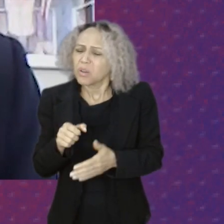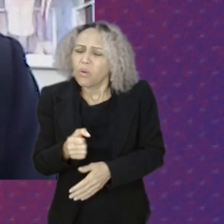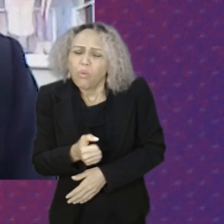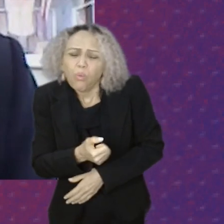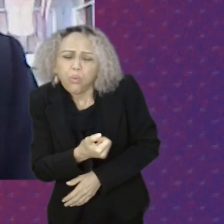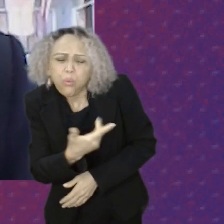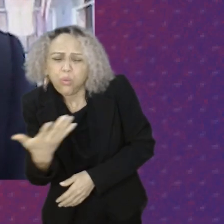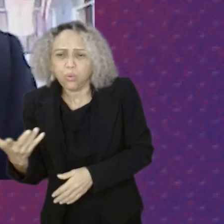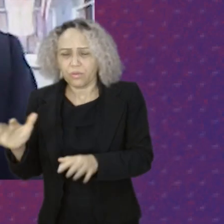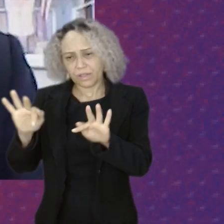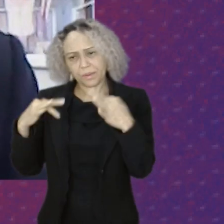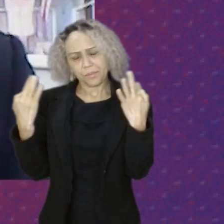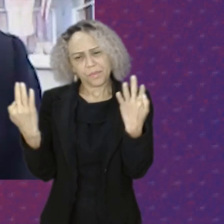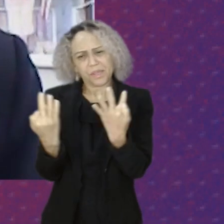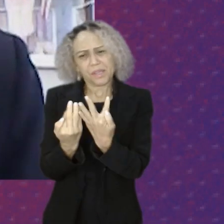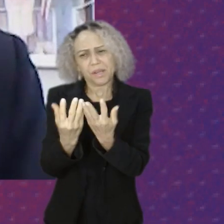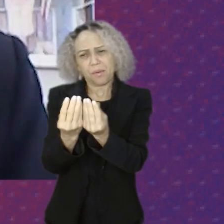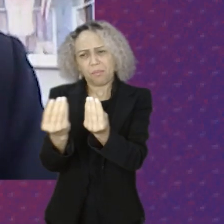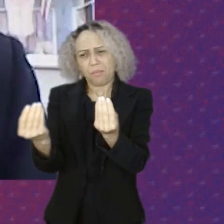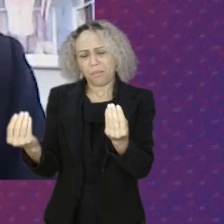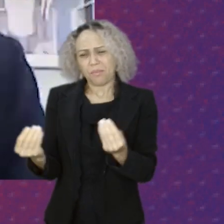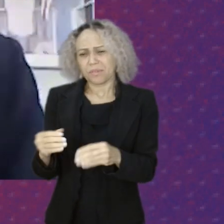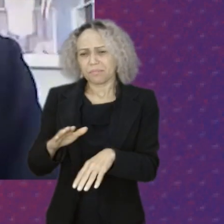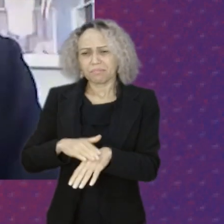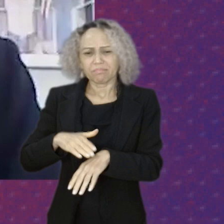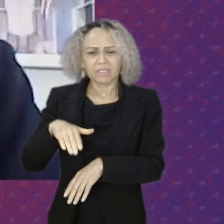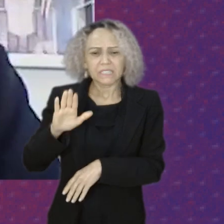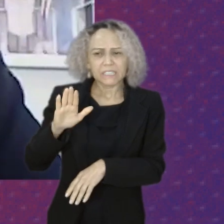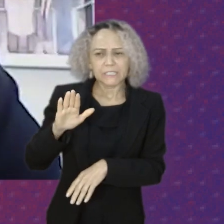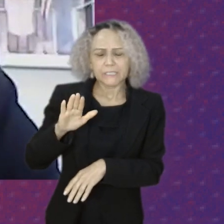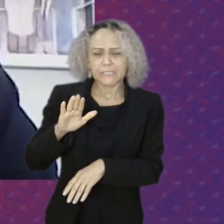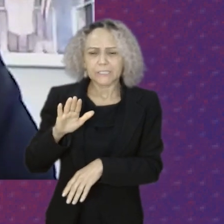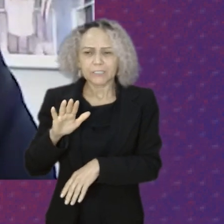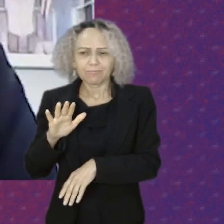centenas de famílias, em torno de mais de